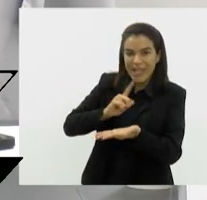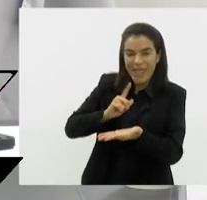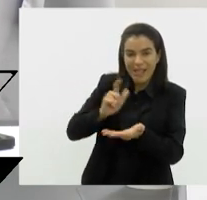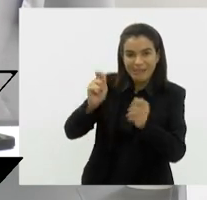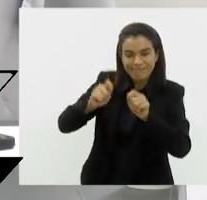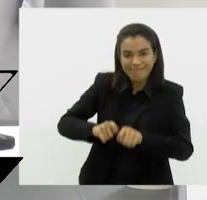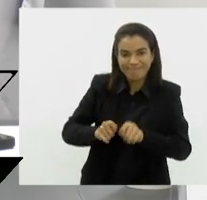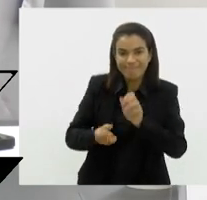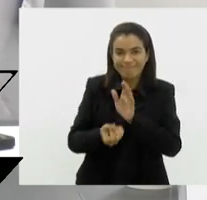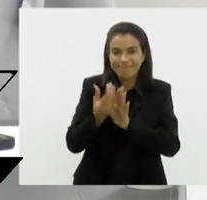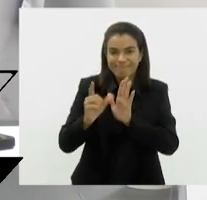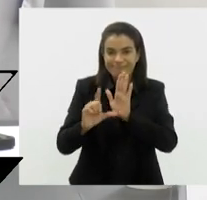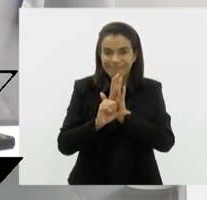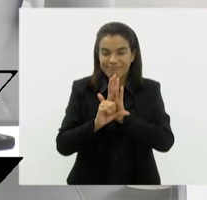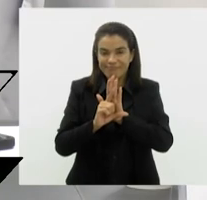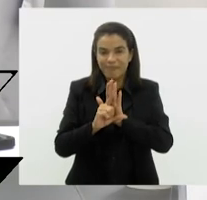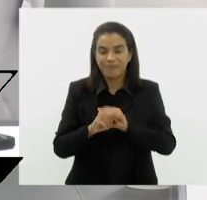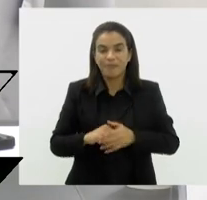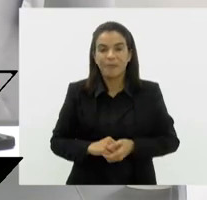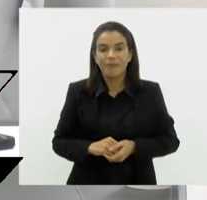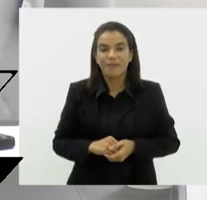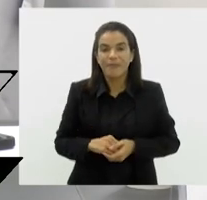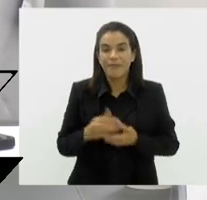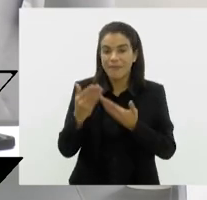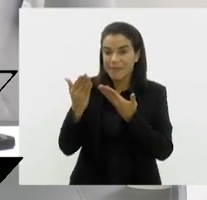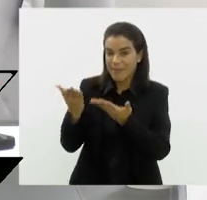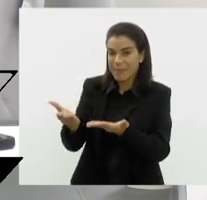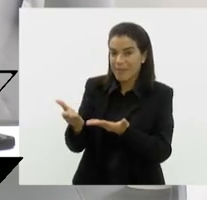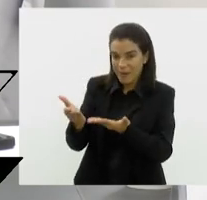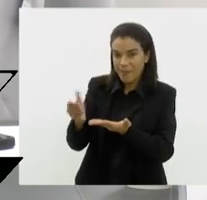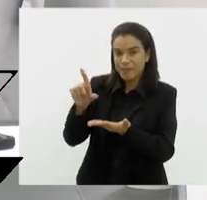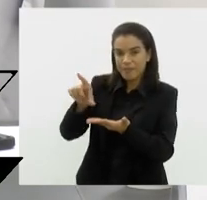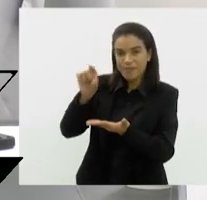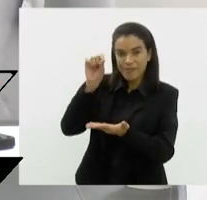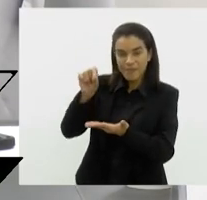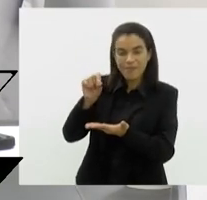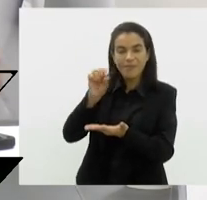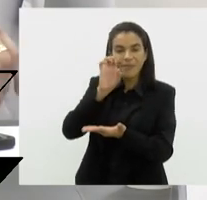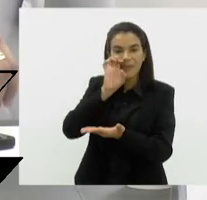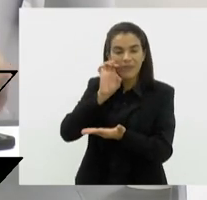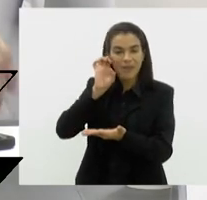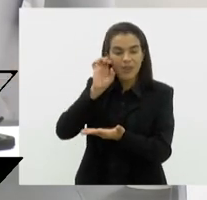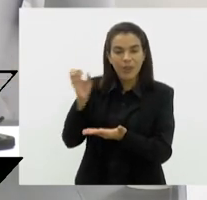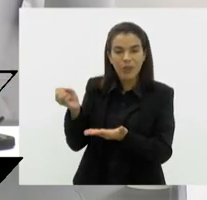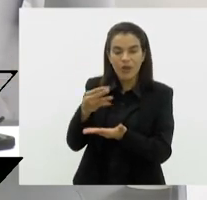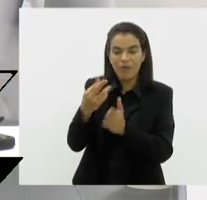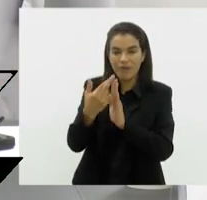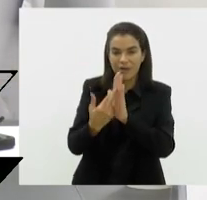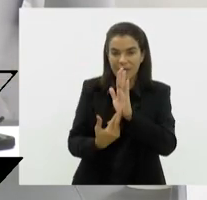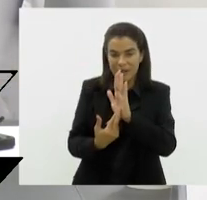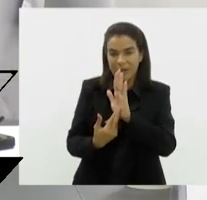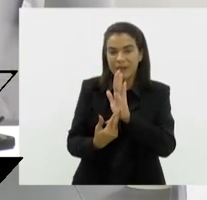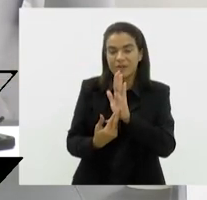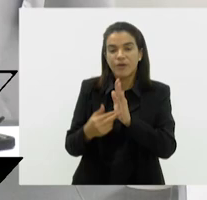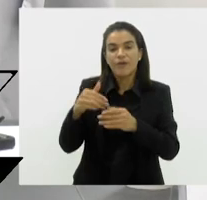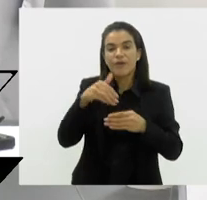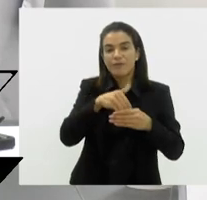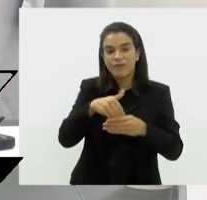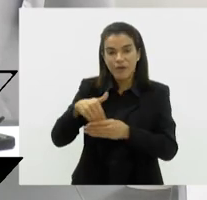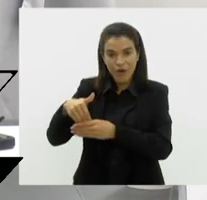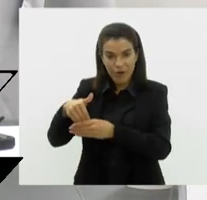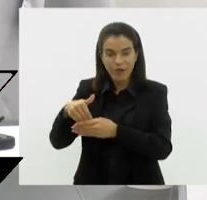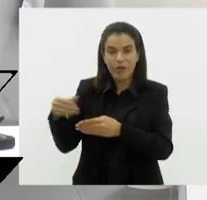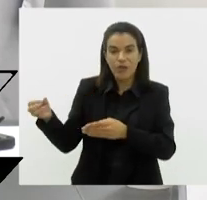Então, não havendo quem queira discutir, designada a deputada Érica Takimoto, a nova relatora, em votação